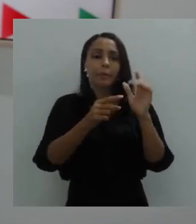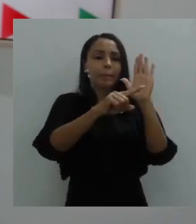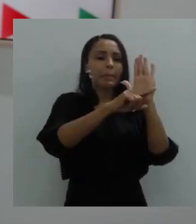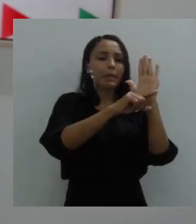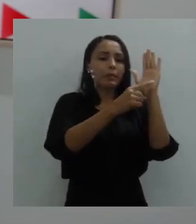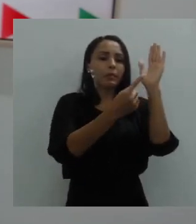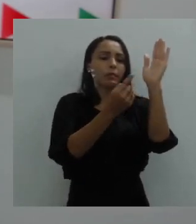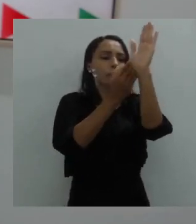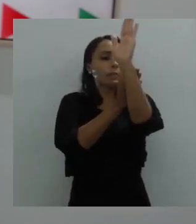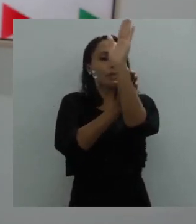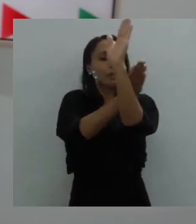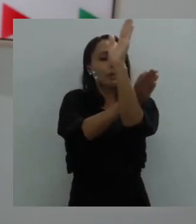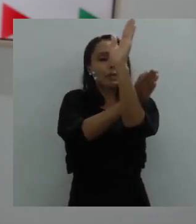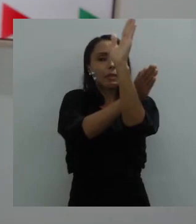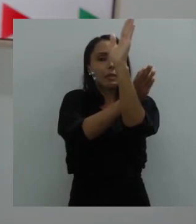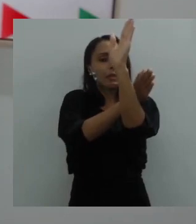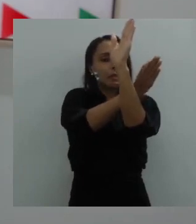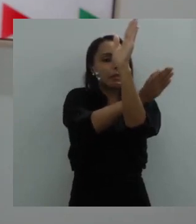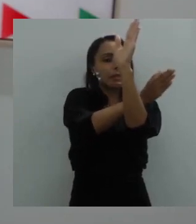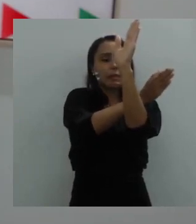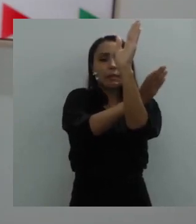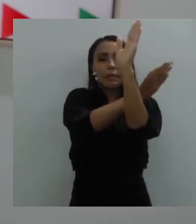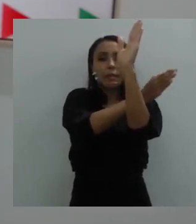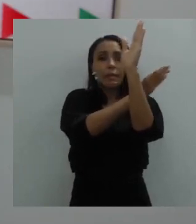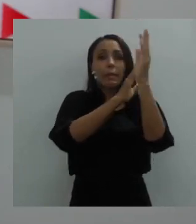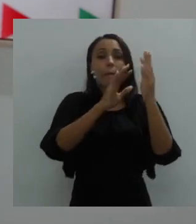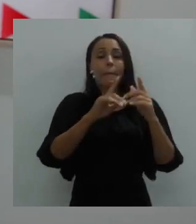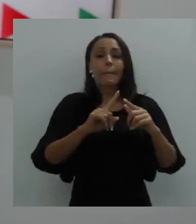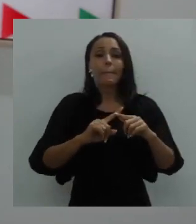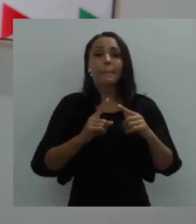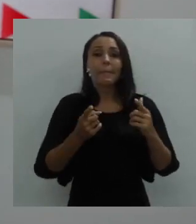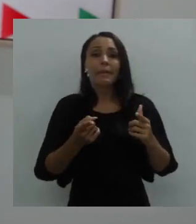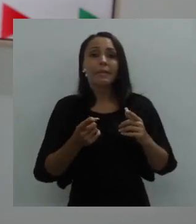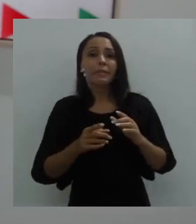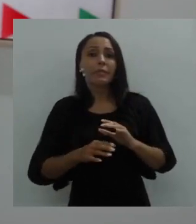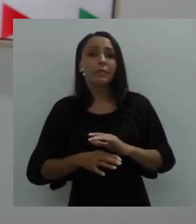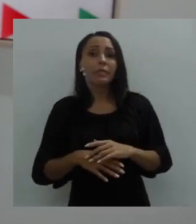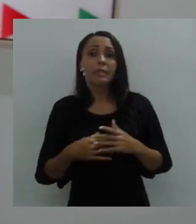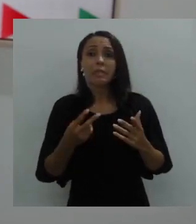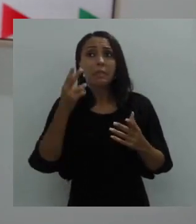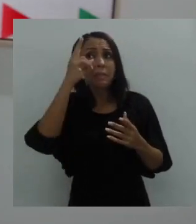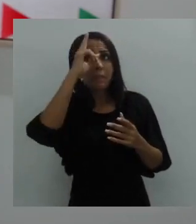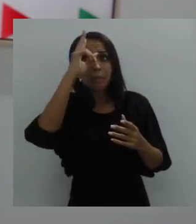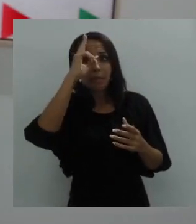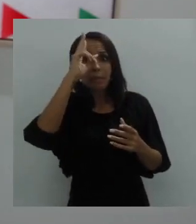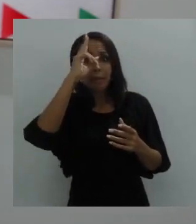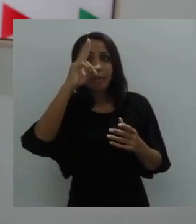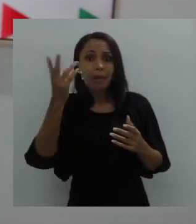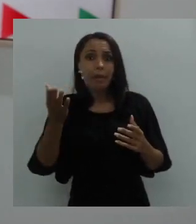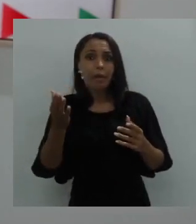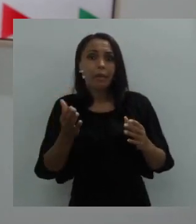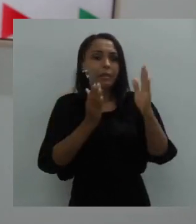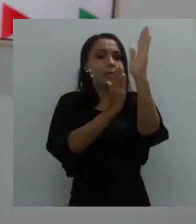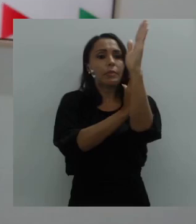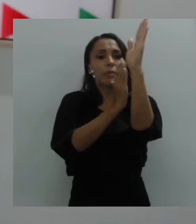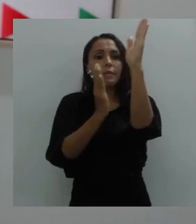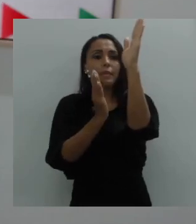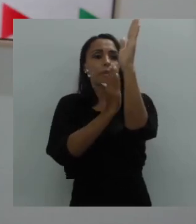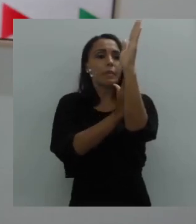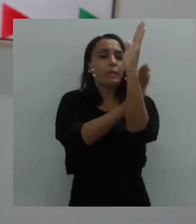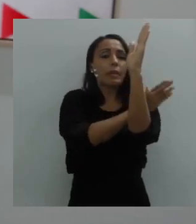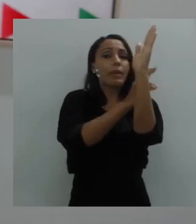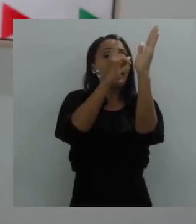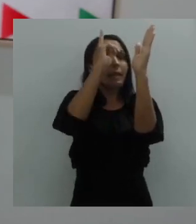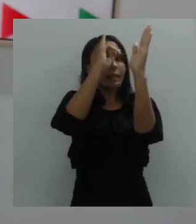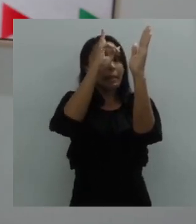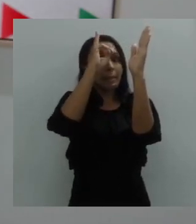à direita de menos 2. Mas se na hora você, por um acaso, não lembrar de quem está à direita, quem está à esquerda, aí é só lembrar de